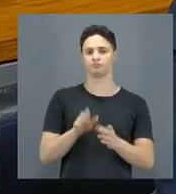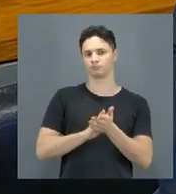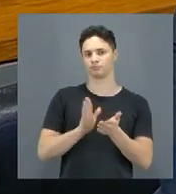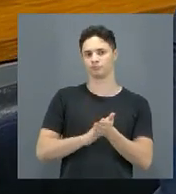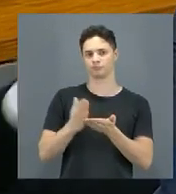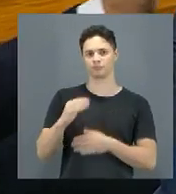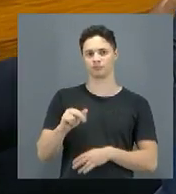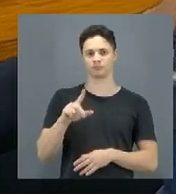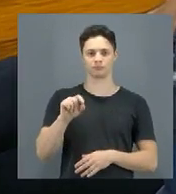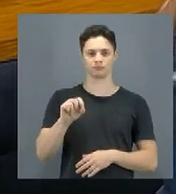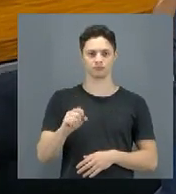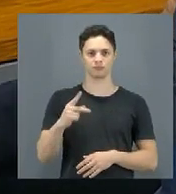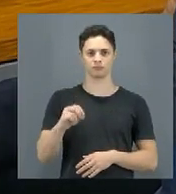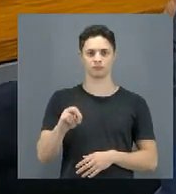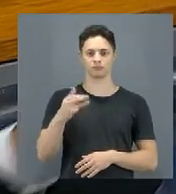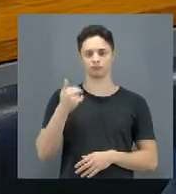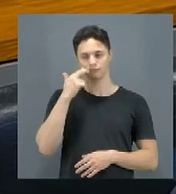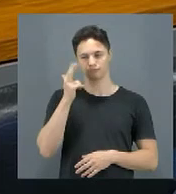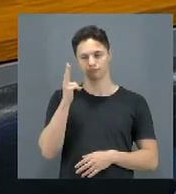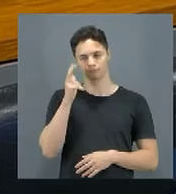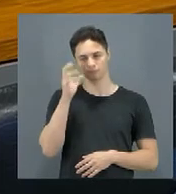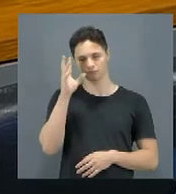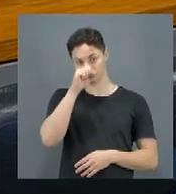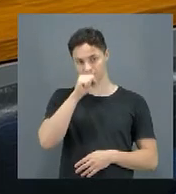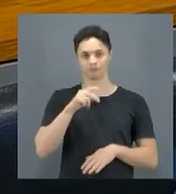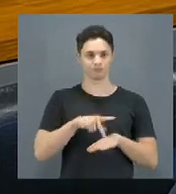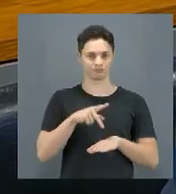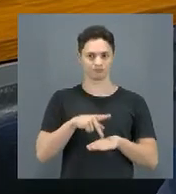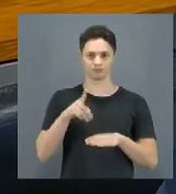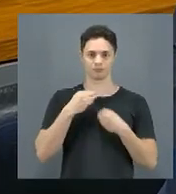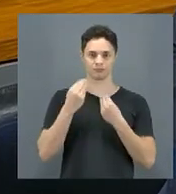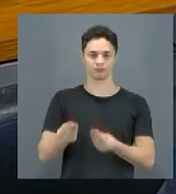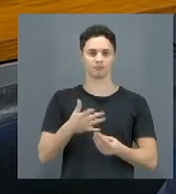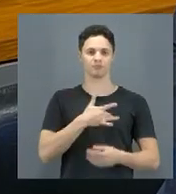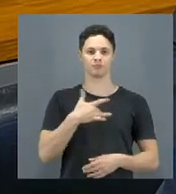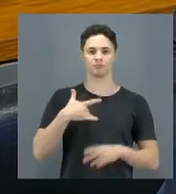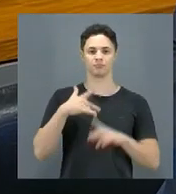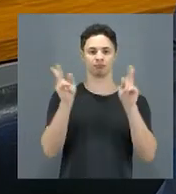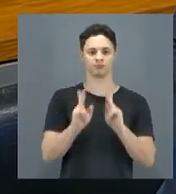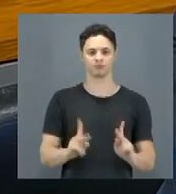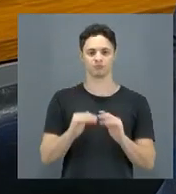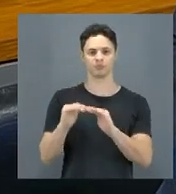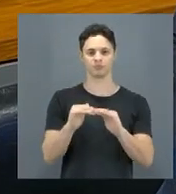Carlos Portinho, que eu aprendo muito com ele aqui diariamente. Que Deus te dê saúde, paz, harmonia,